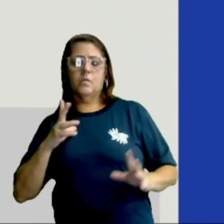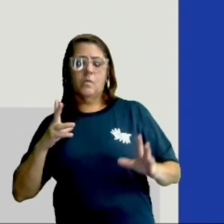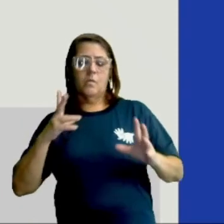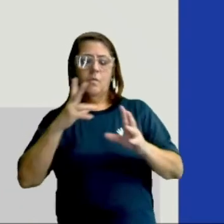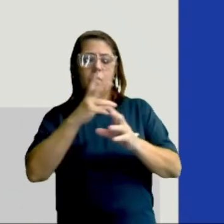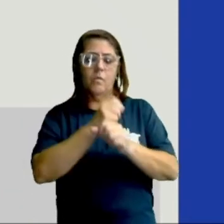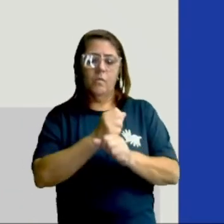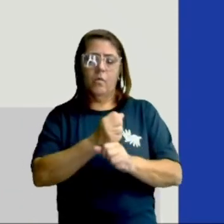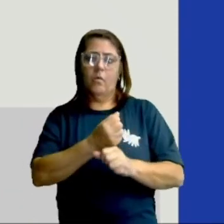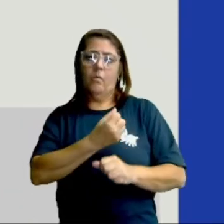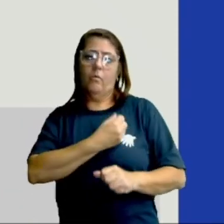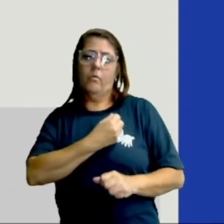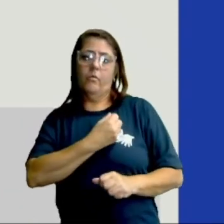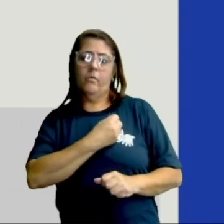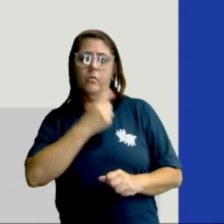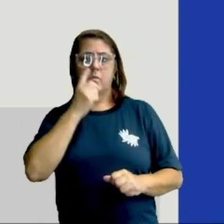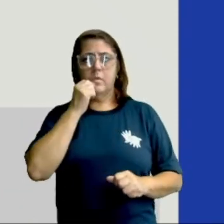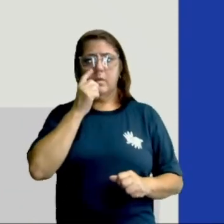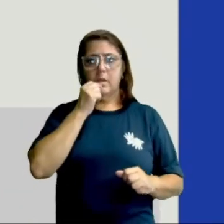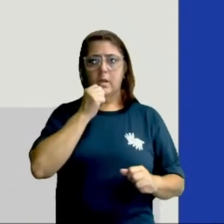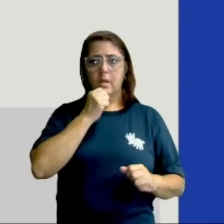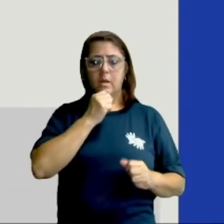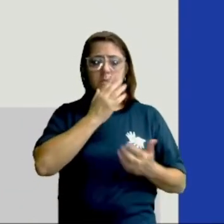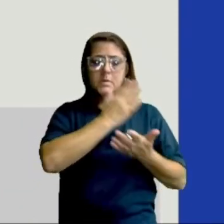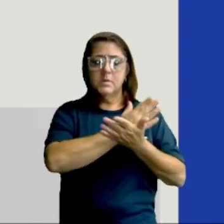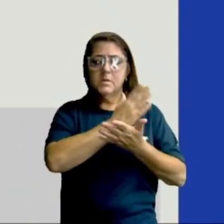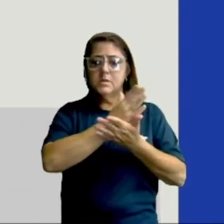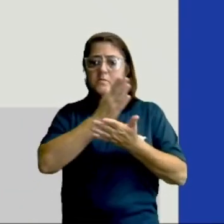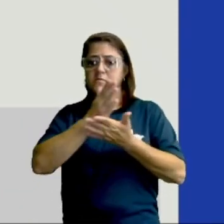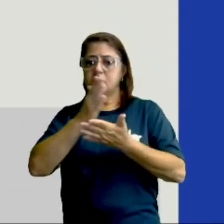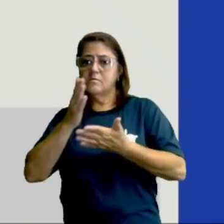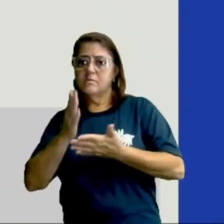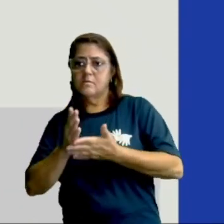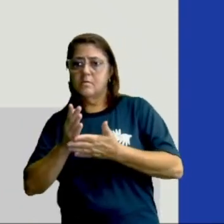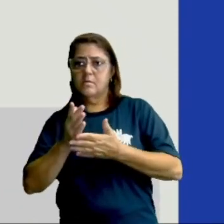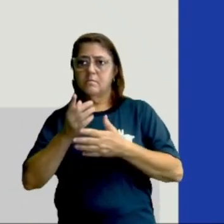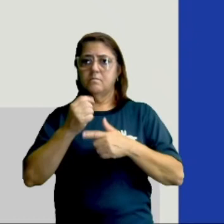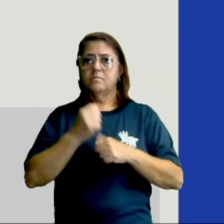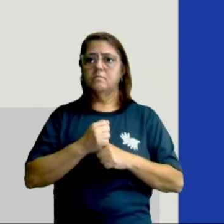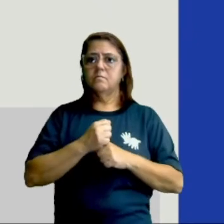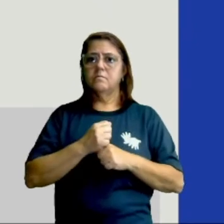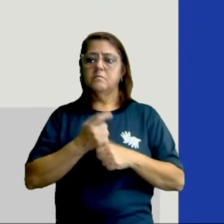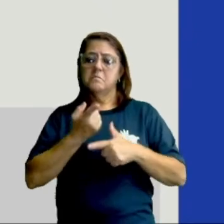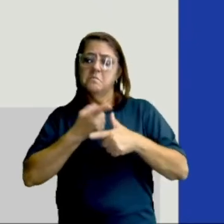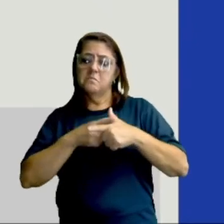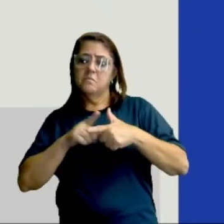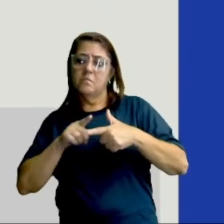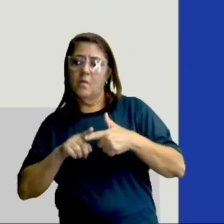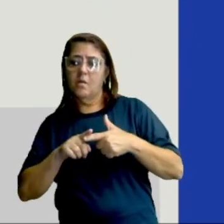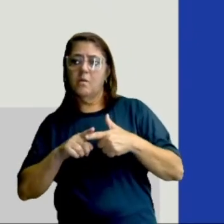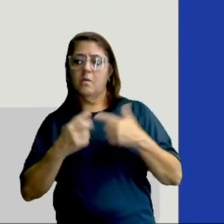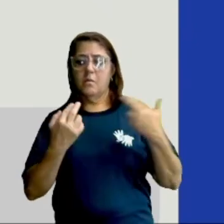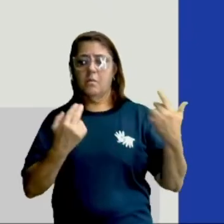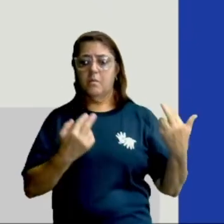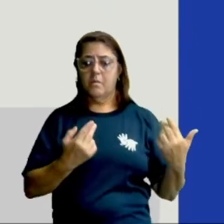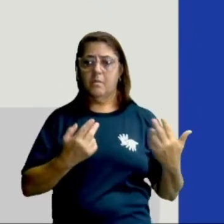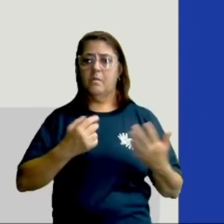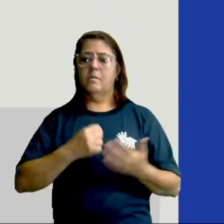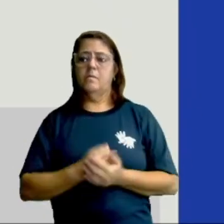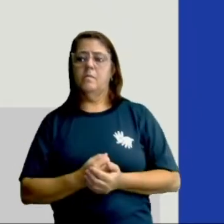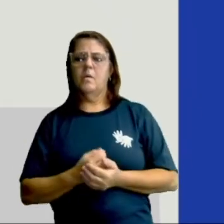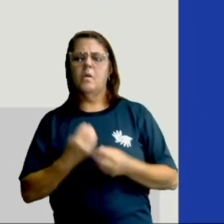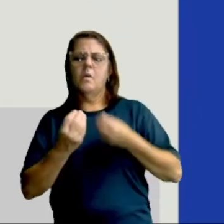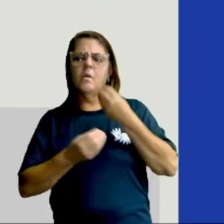ele tem e dividir entre essas 5 caixas, esses 5 grupos, certo? O que é que a